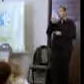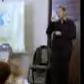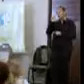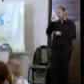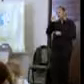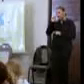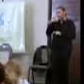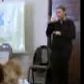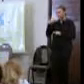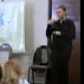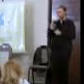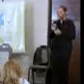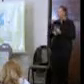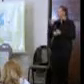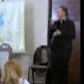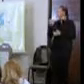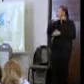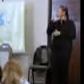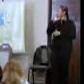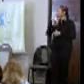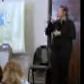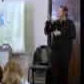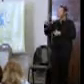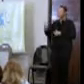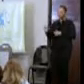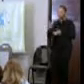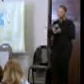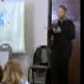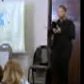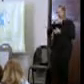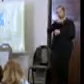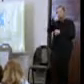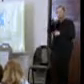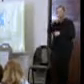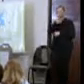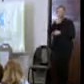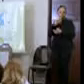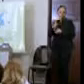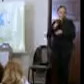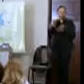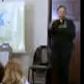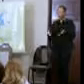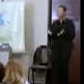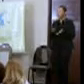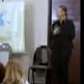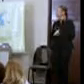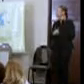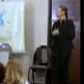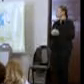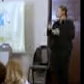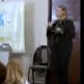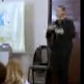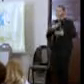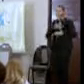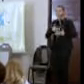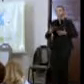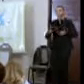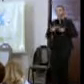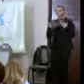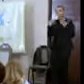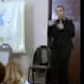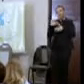Ribeiro. Bom dia. Bom dia a todos e a todas. Com muita satisfação